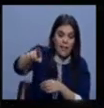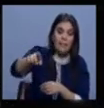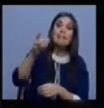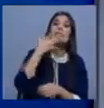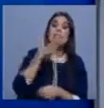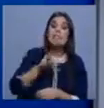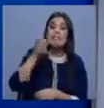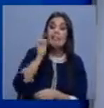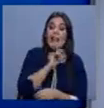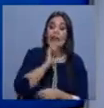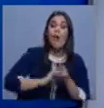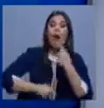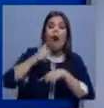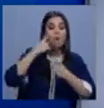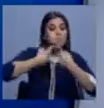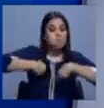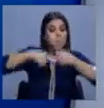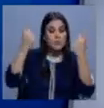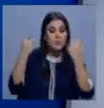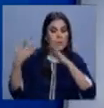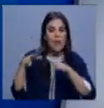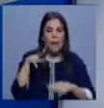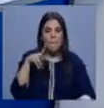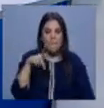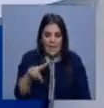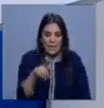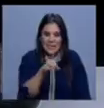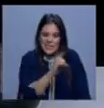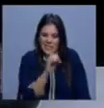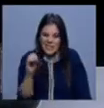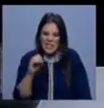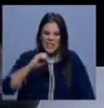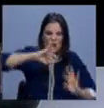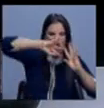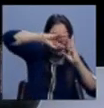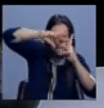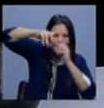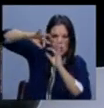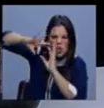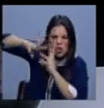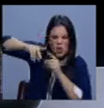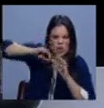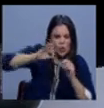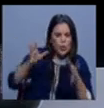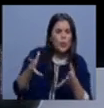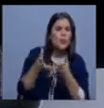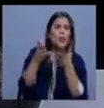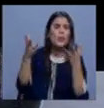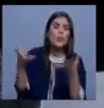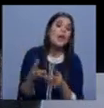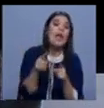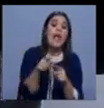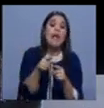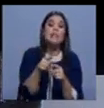permitiu revelar cerca de 1.600 galáxias muito ténues. Com este instrumento